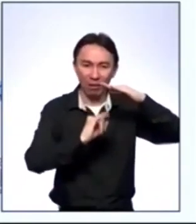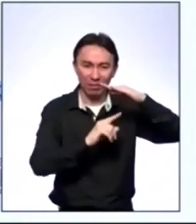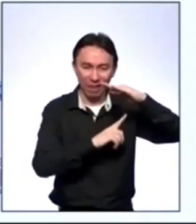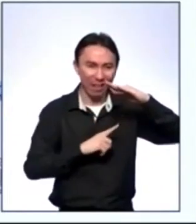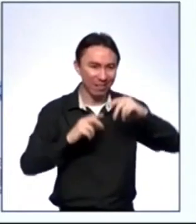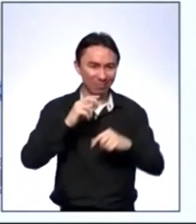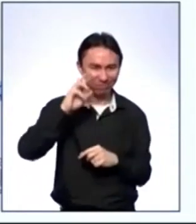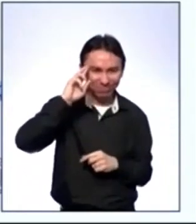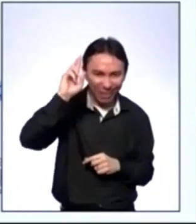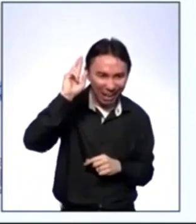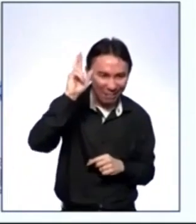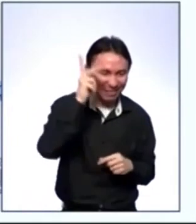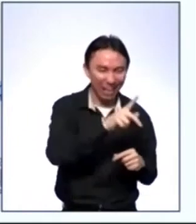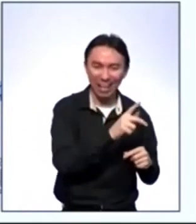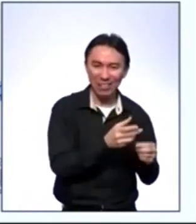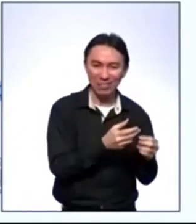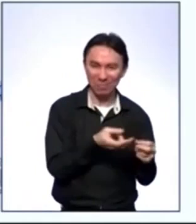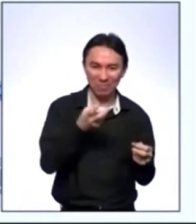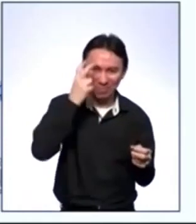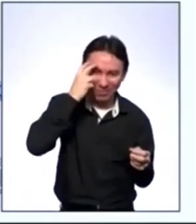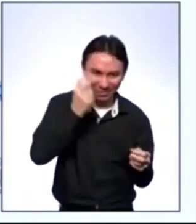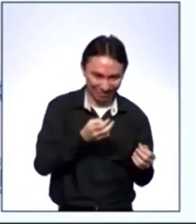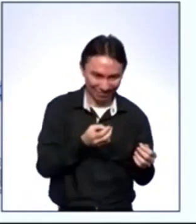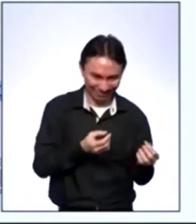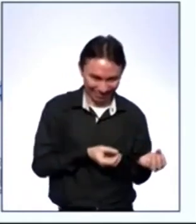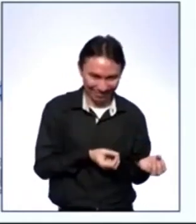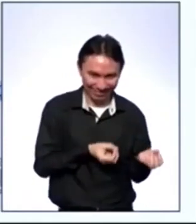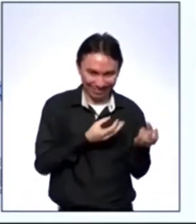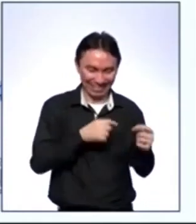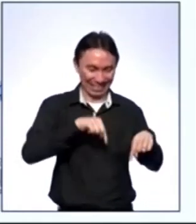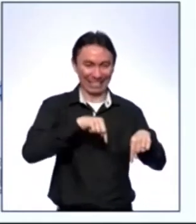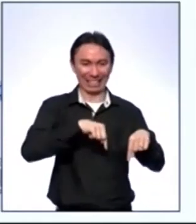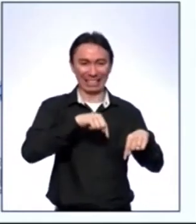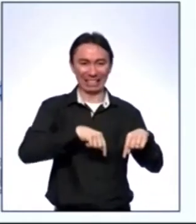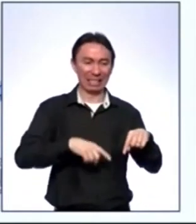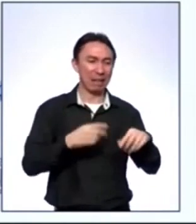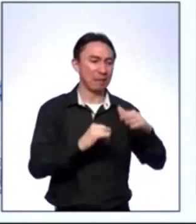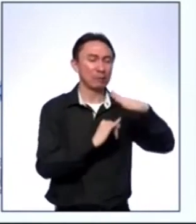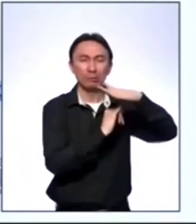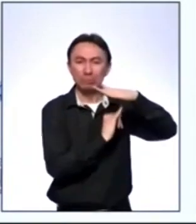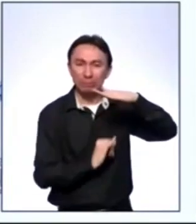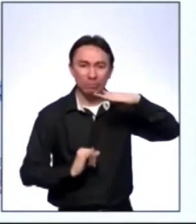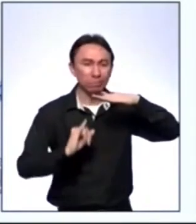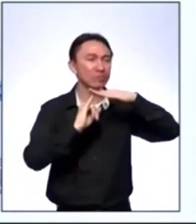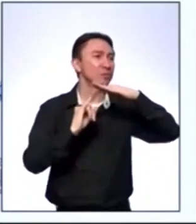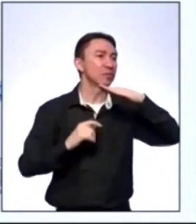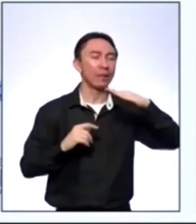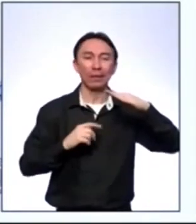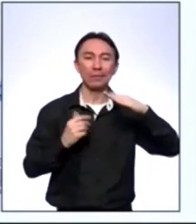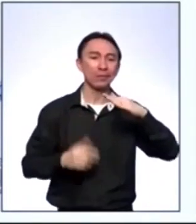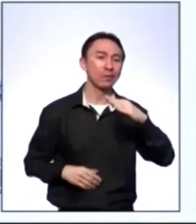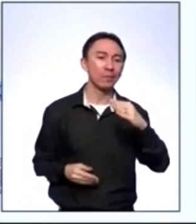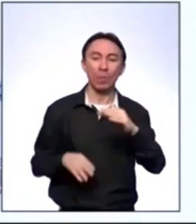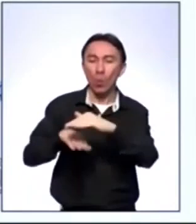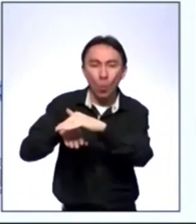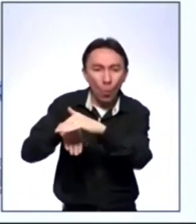responsáveis pela cultura no país, tá? Nos órgãos responsáveis pelo arquivamento